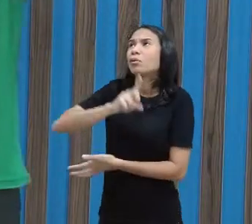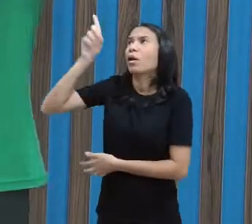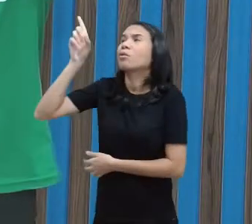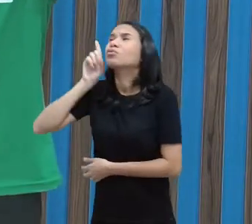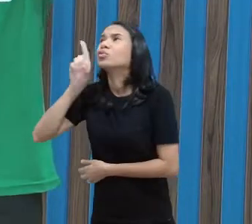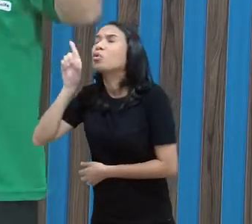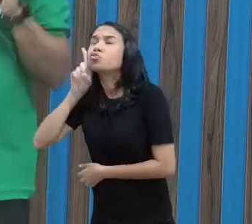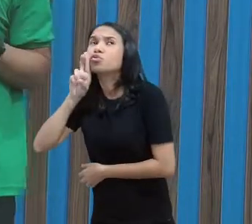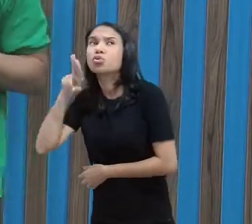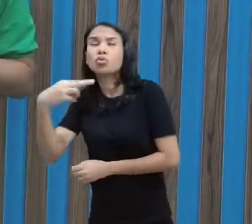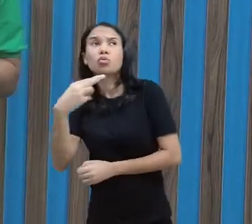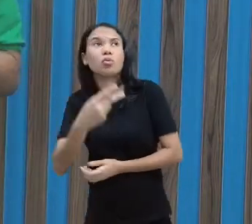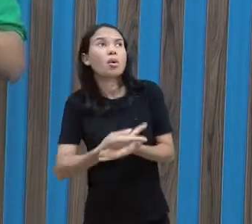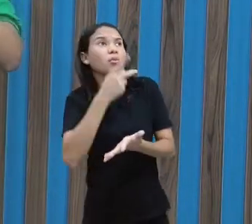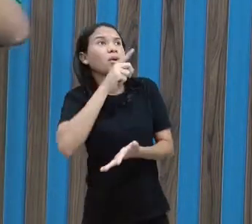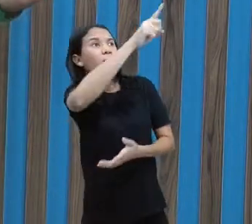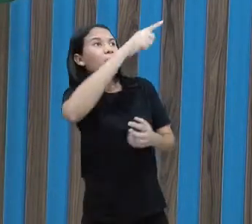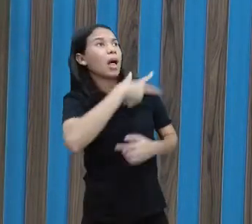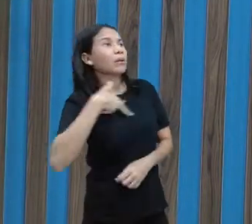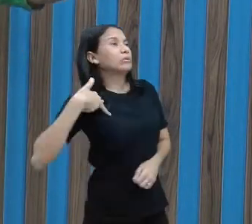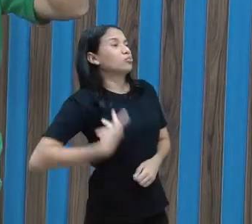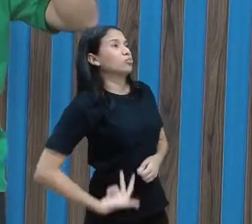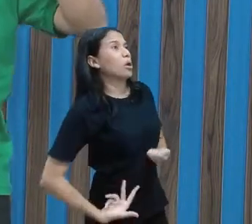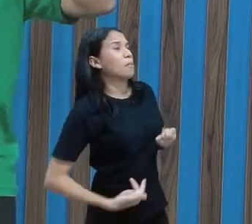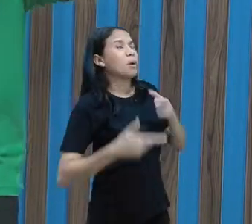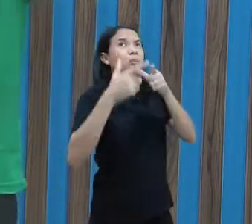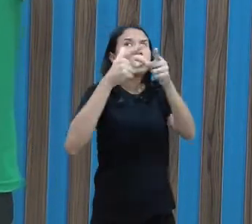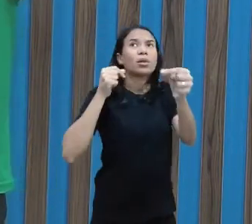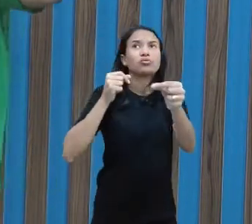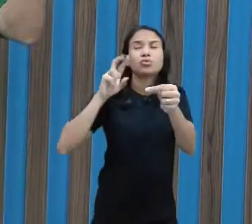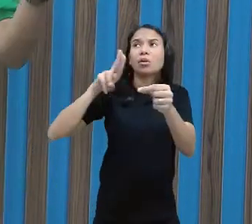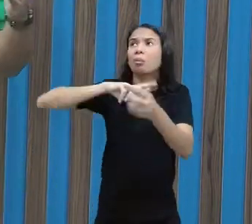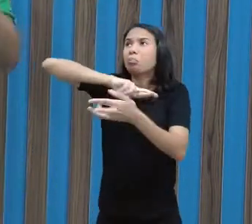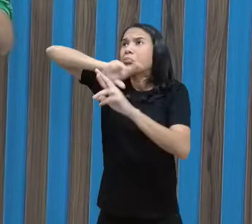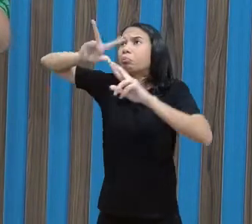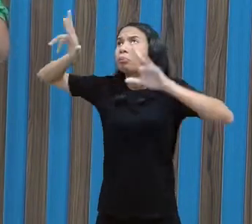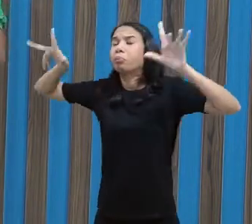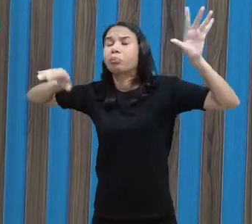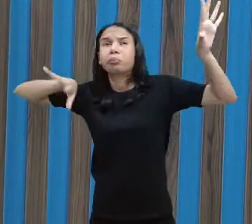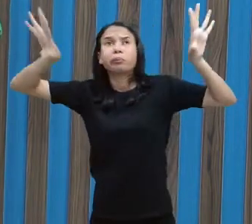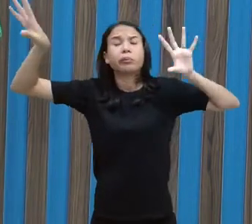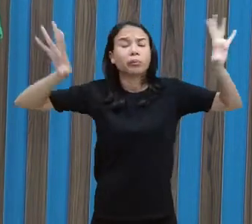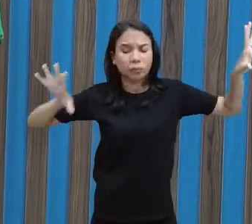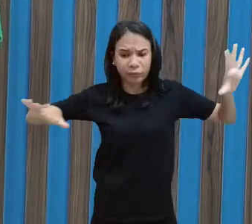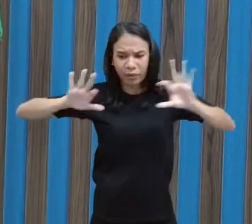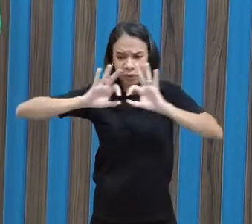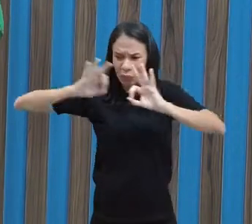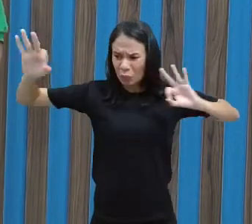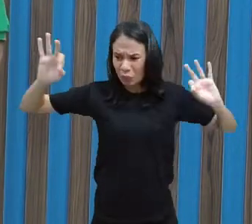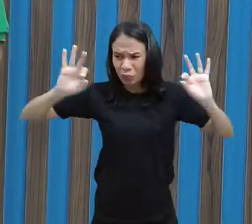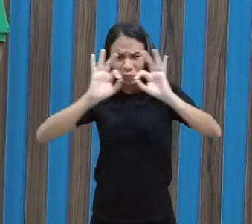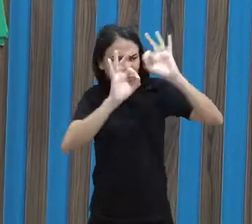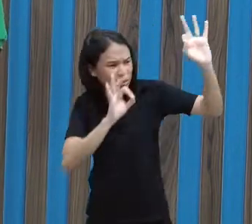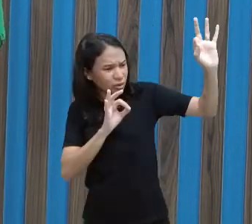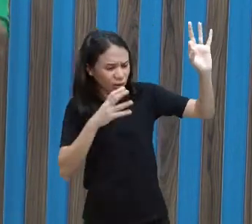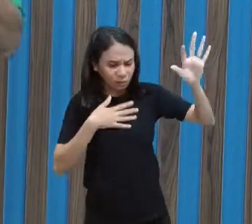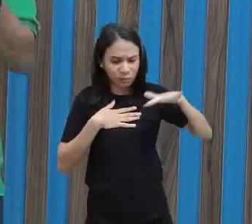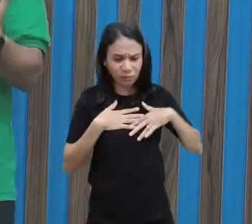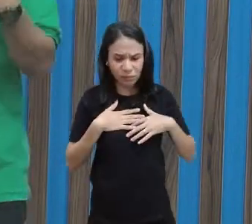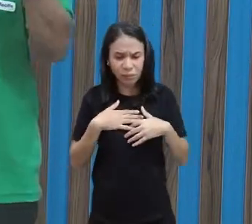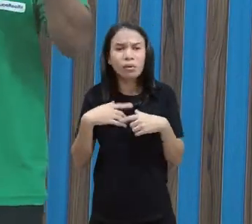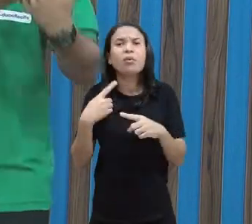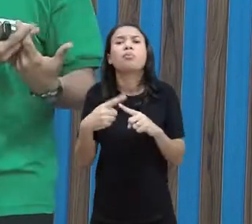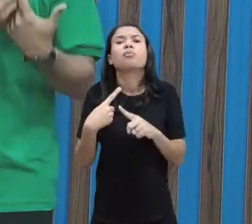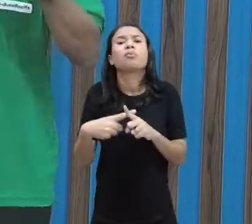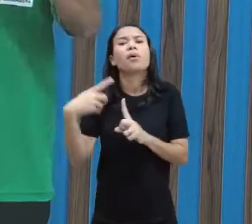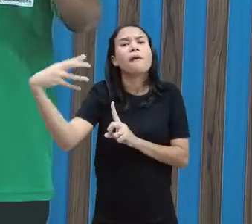o que está acontecendo na China, o que está acontecendo na Rússia, enfim, na Oceania, tem a ver com o teu dia a